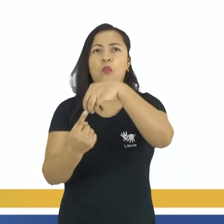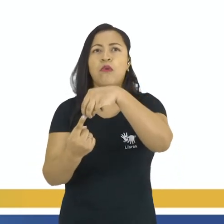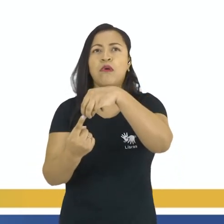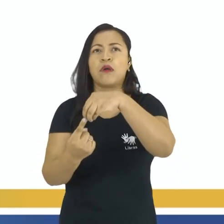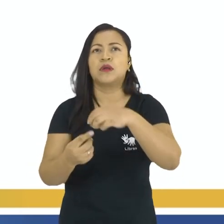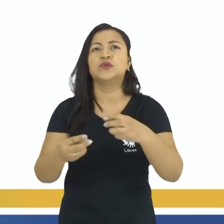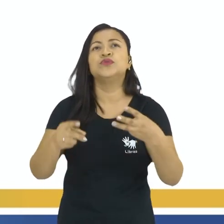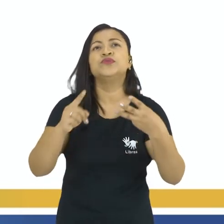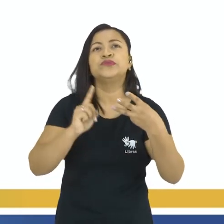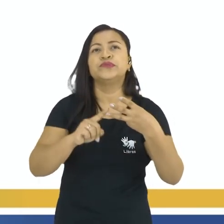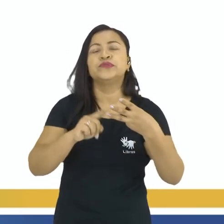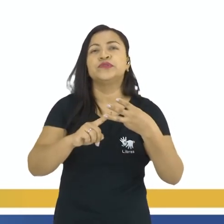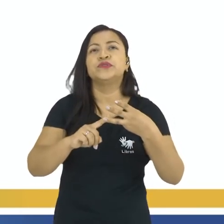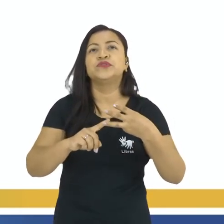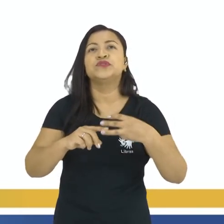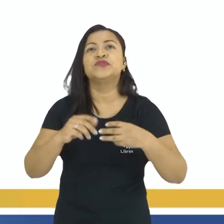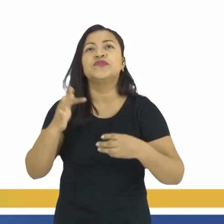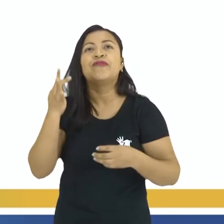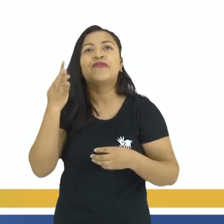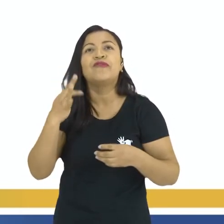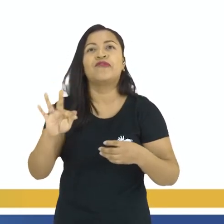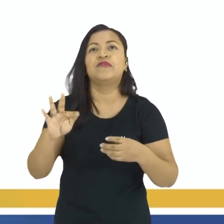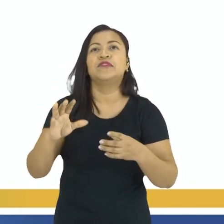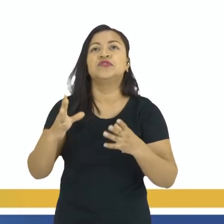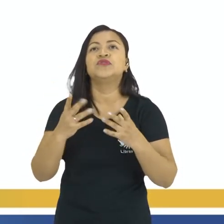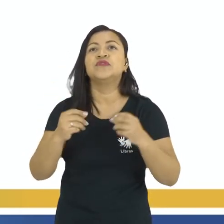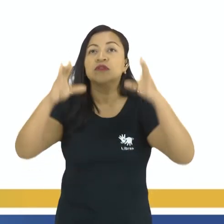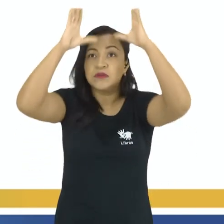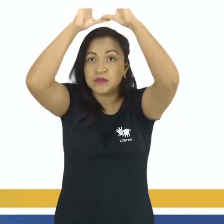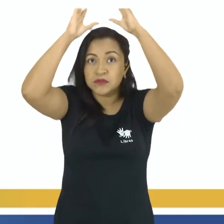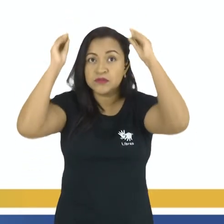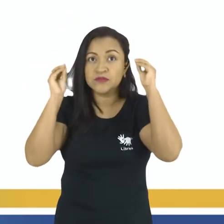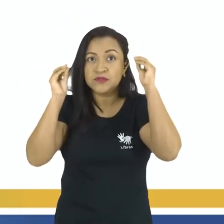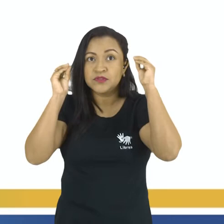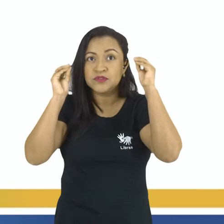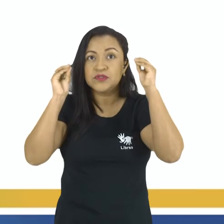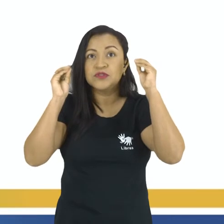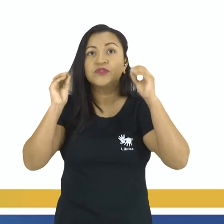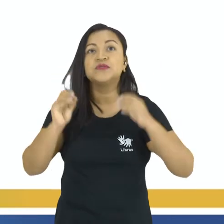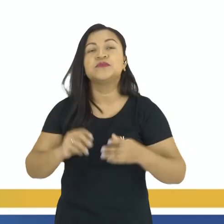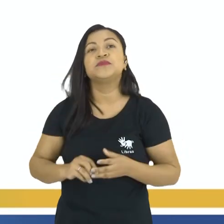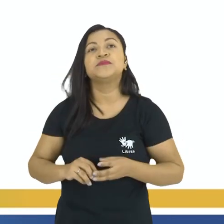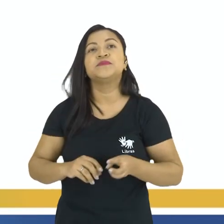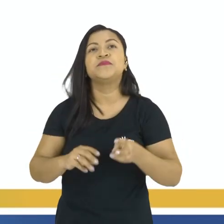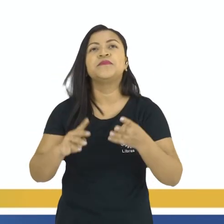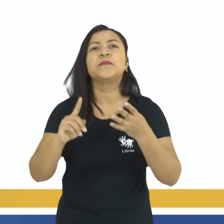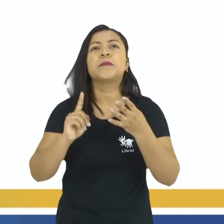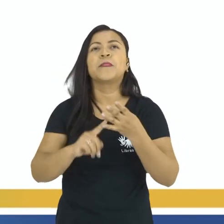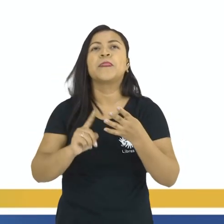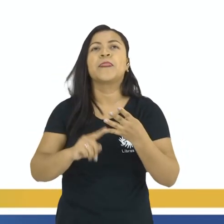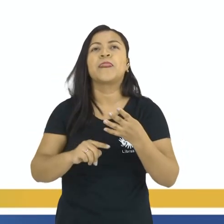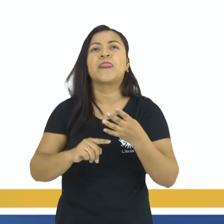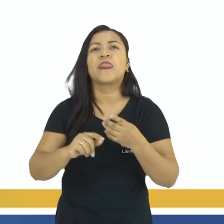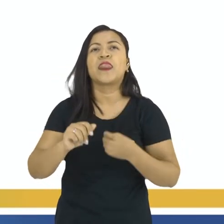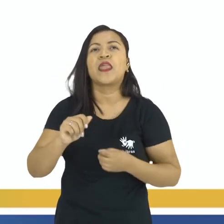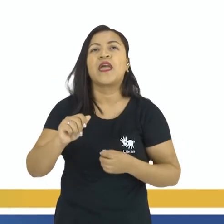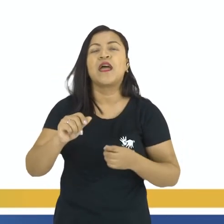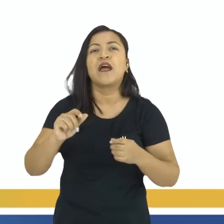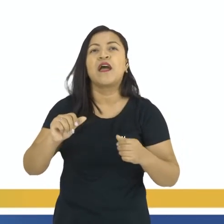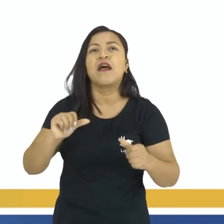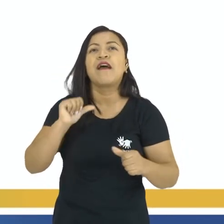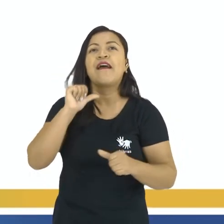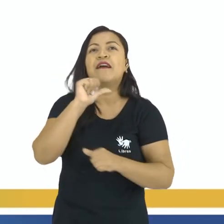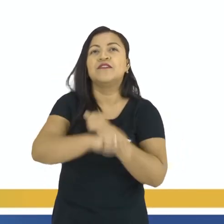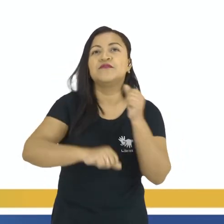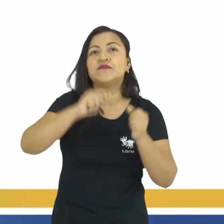tornando-se conhecidos como huguenotes. Quarta, a reforma anglicana teve início por meio das ações do monarca britânico